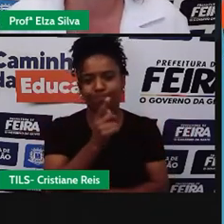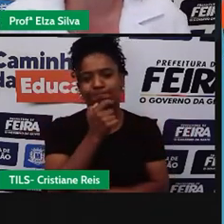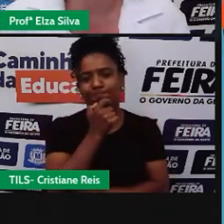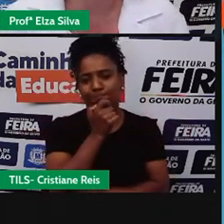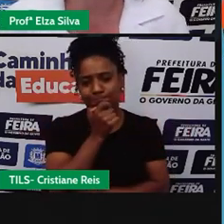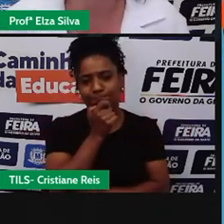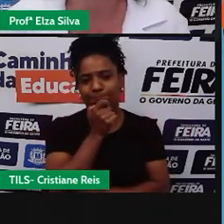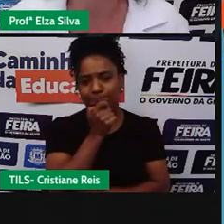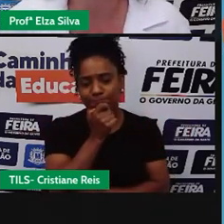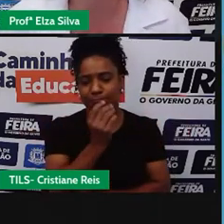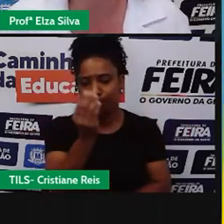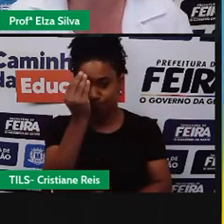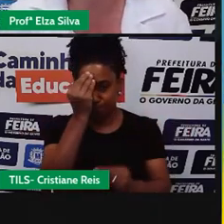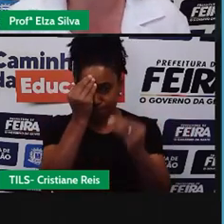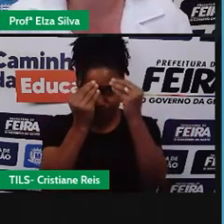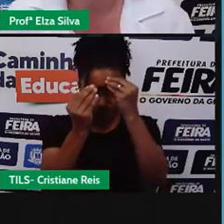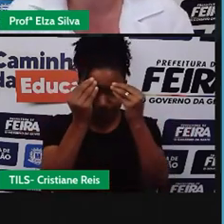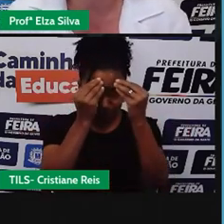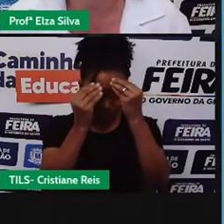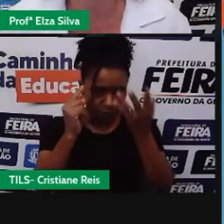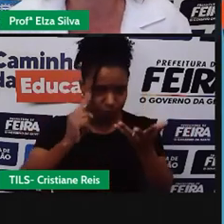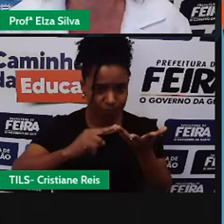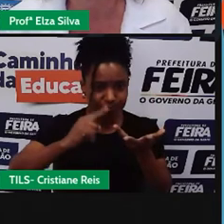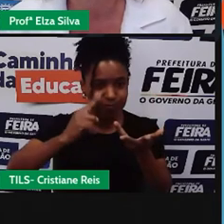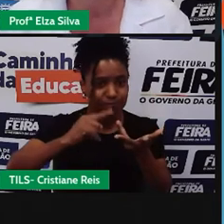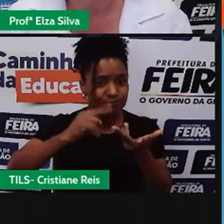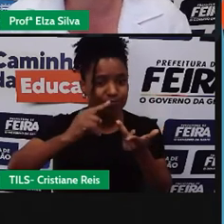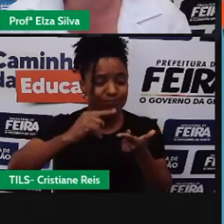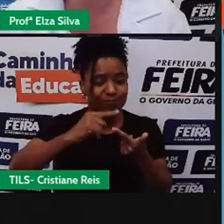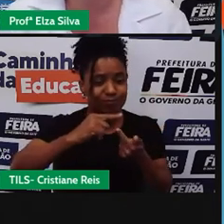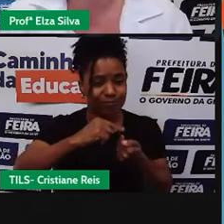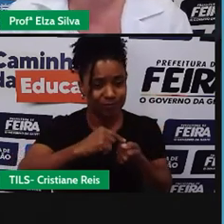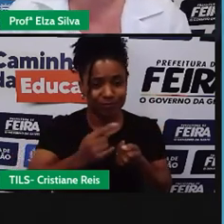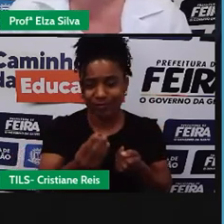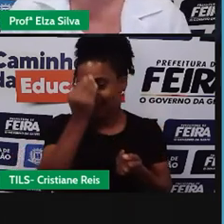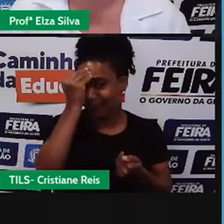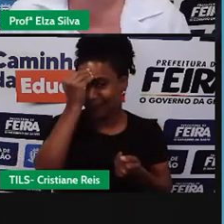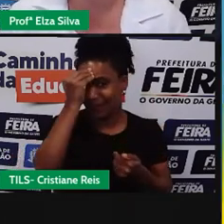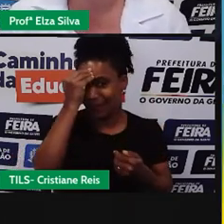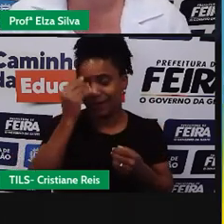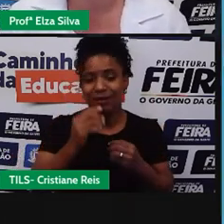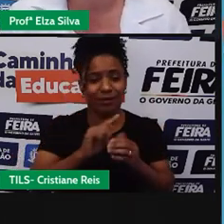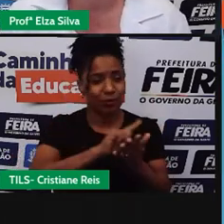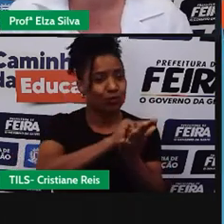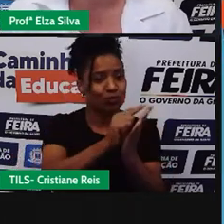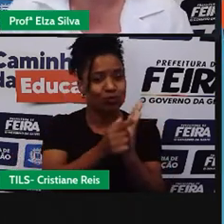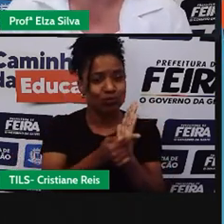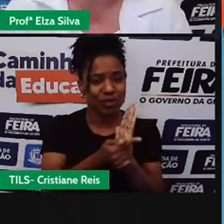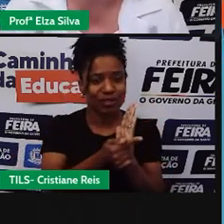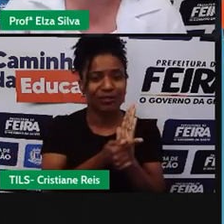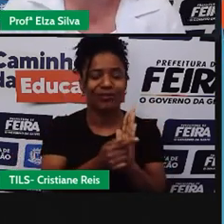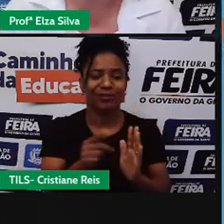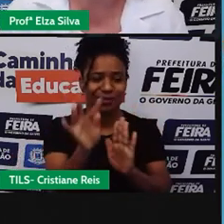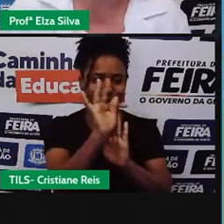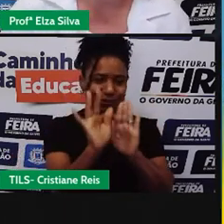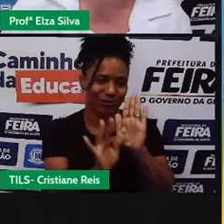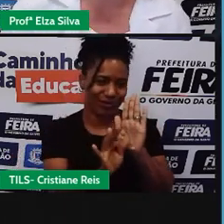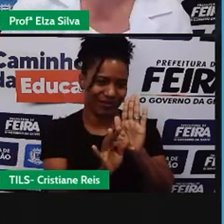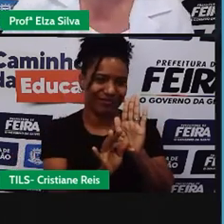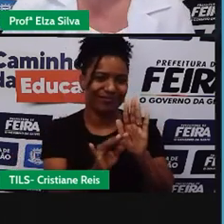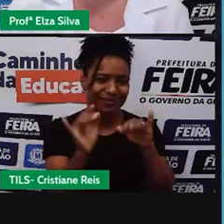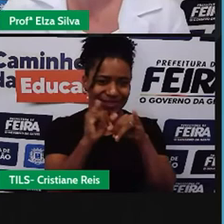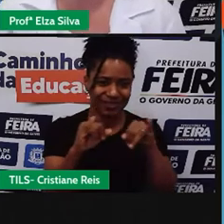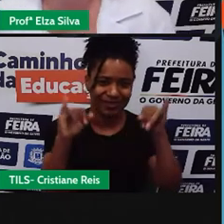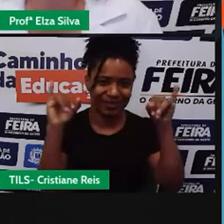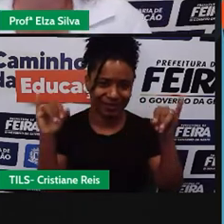observar os elementos que são próprios deste gênero textual. E depois disso,